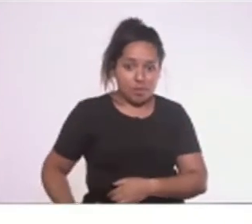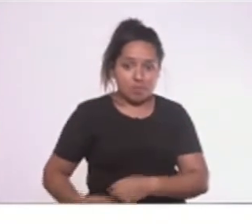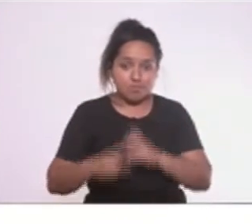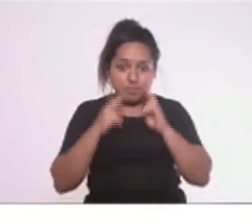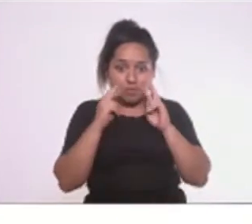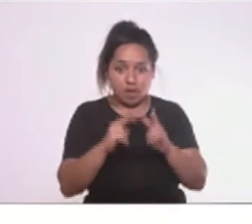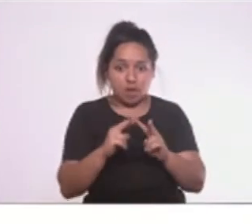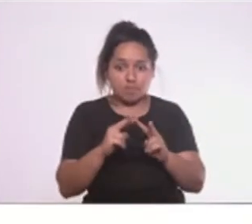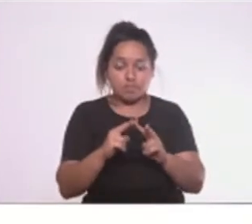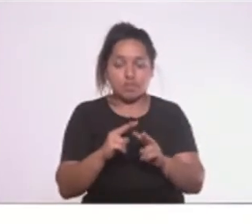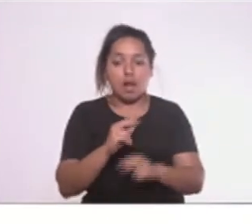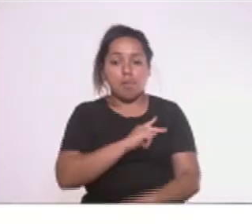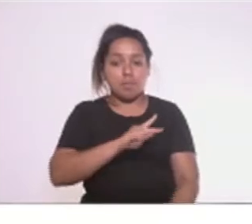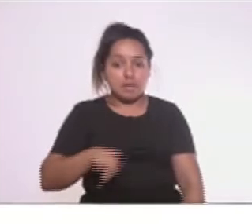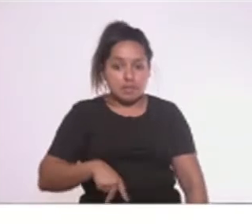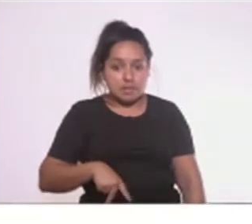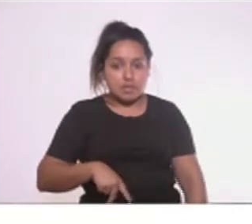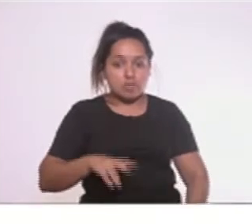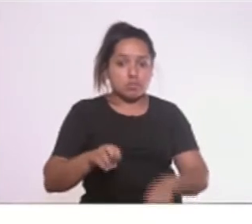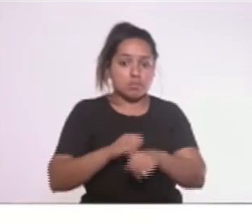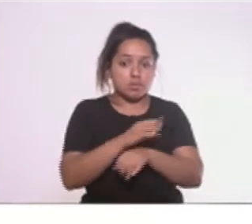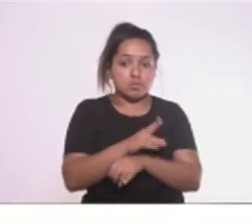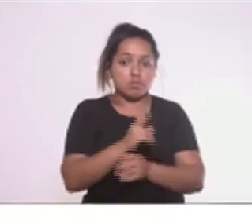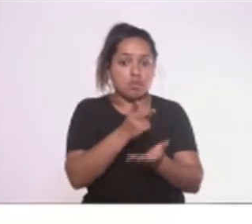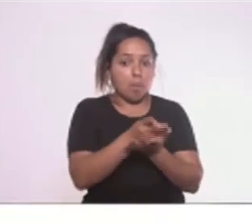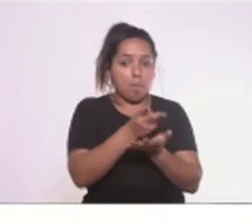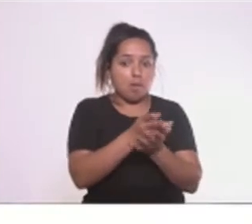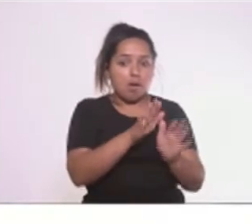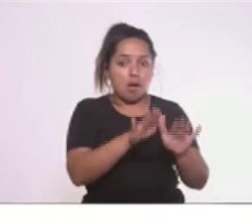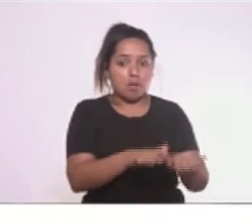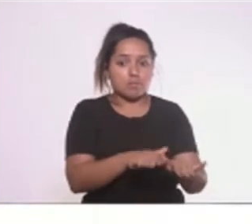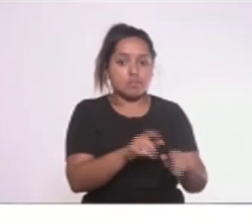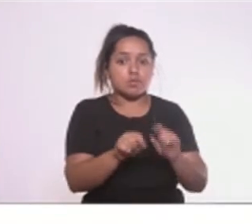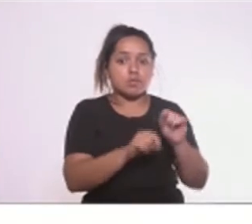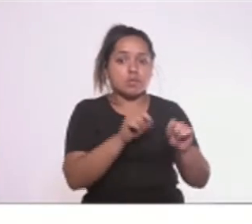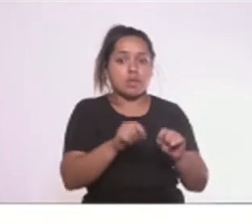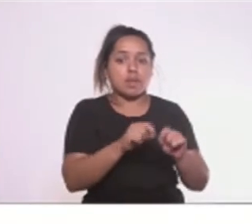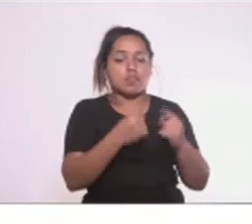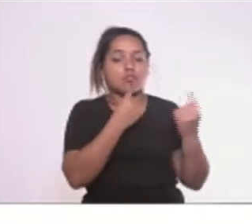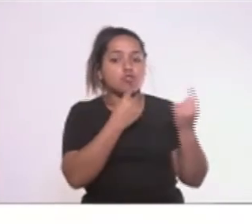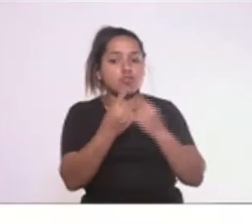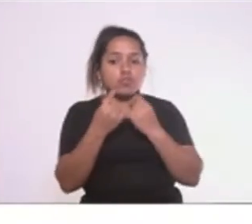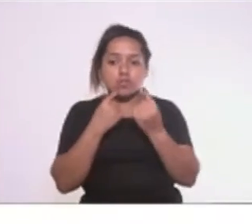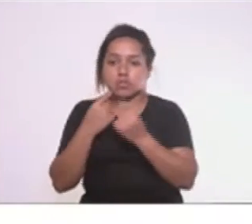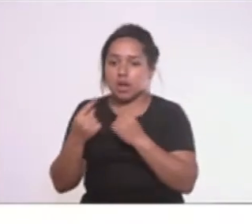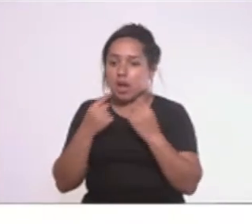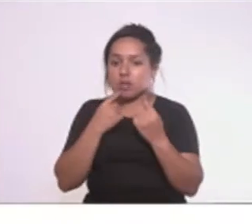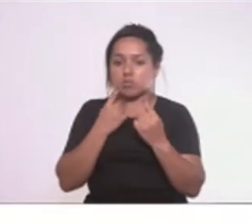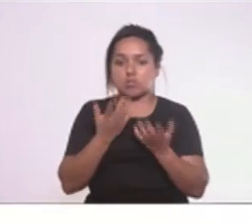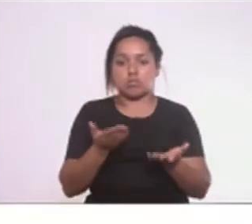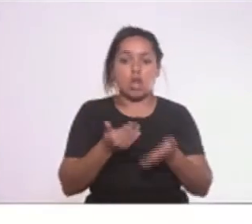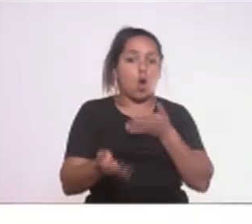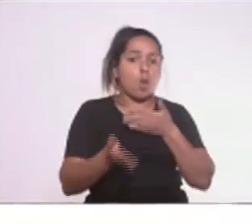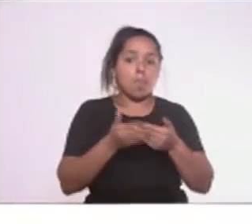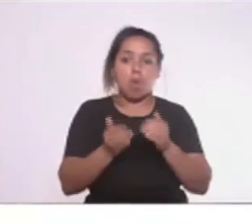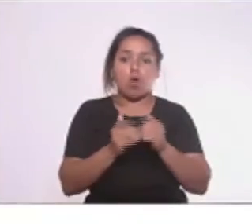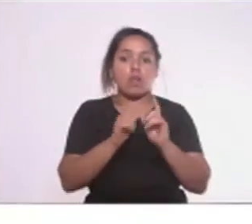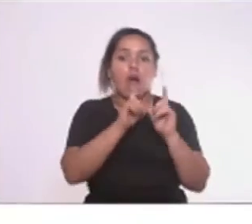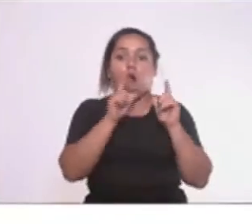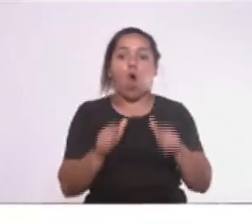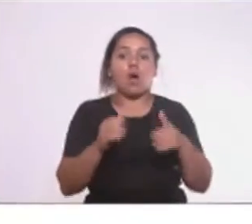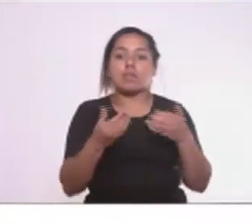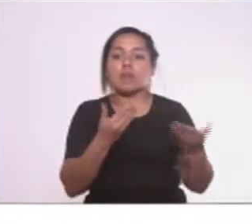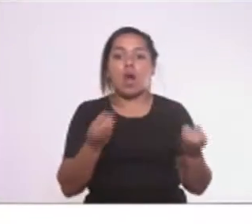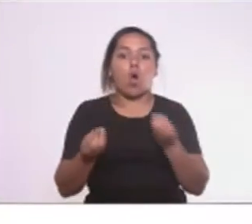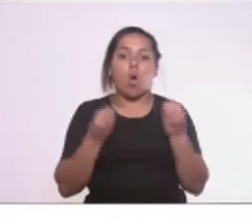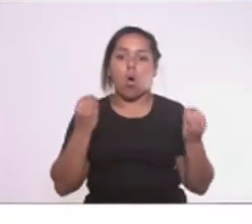transmitindo permanentemente essa mensagem, esse espírito de diálogo, mesmo na diferença, mesmo na mais